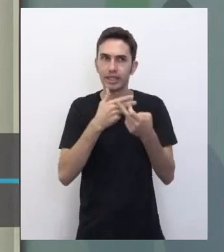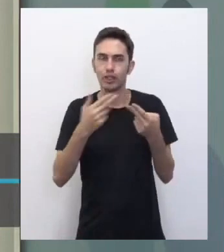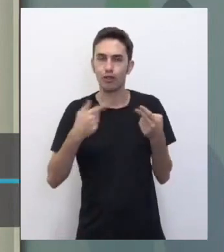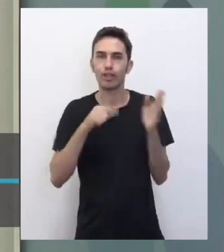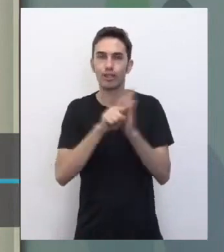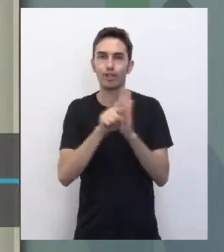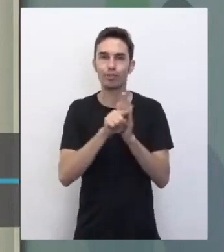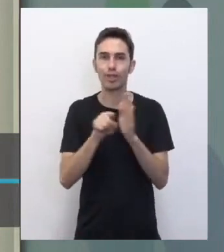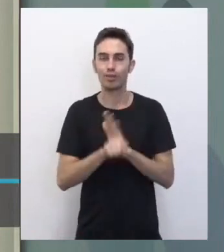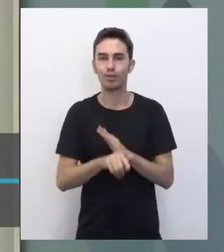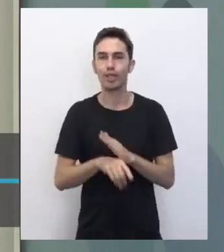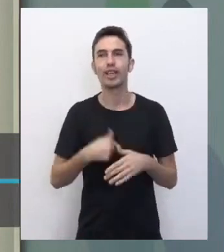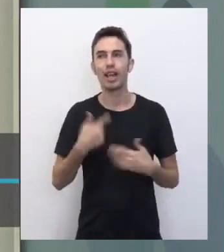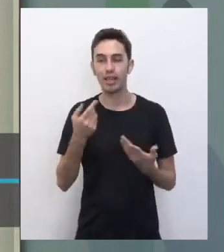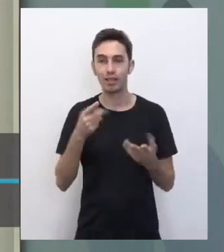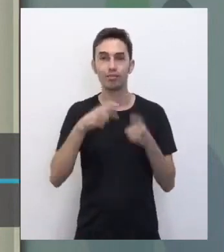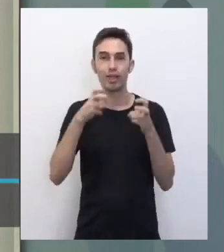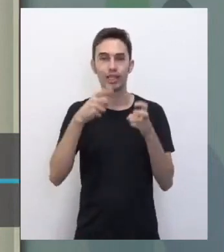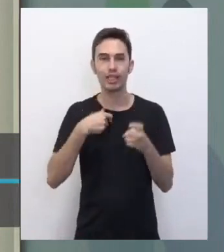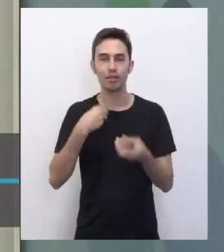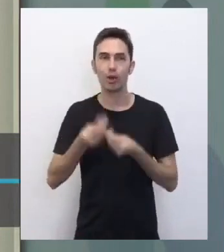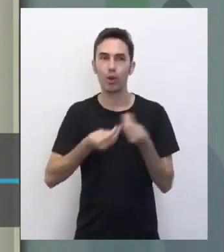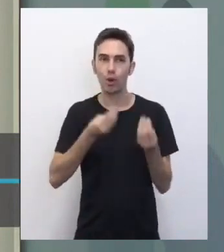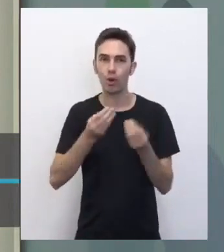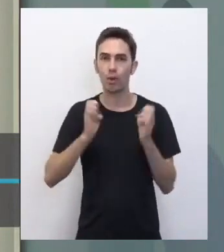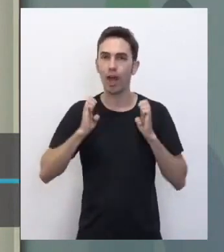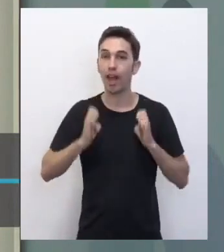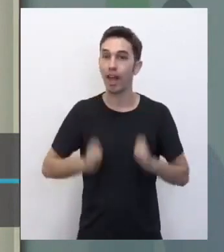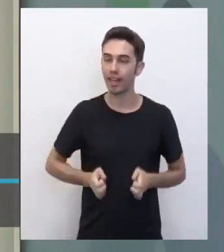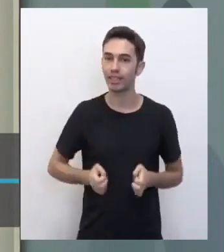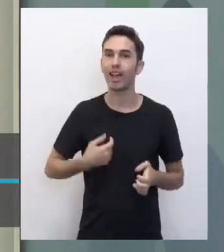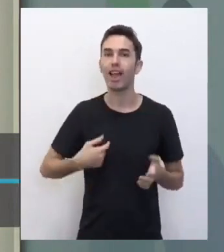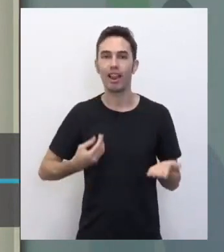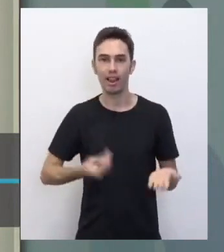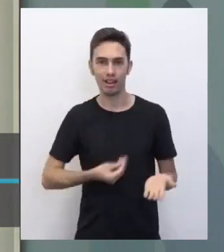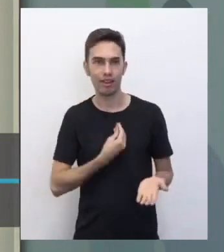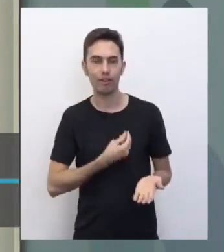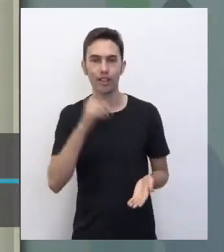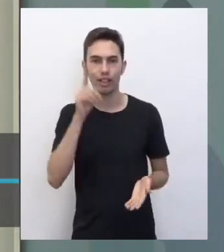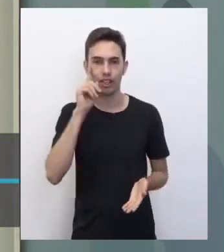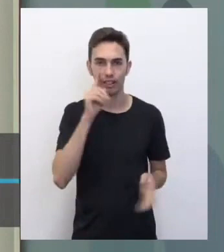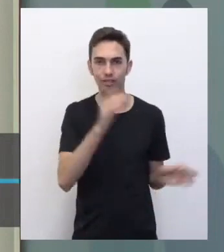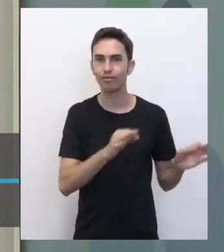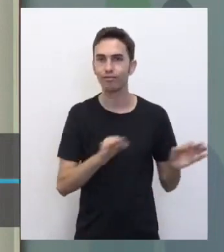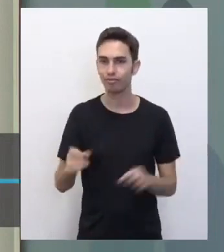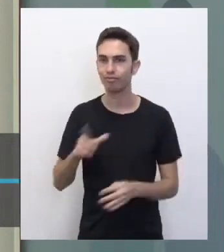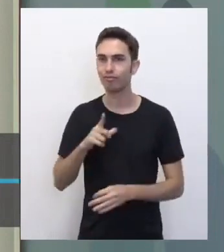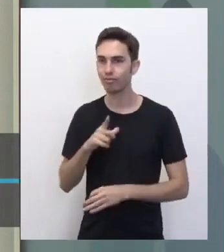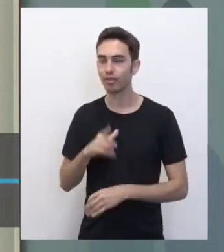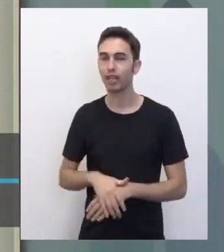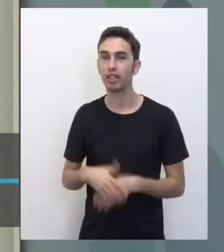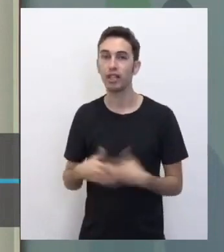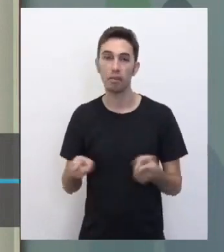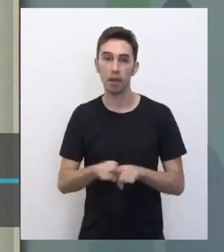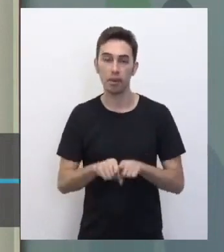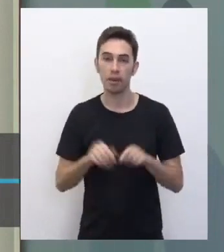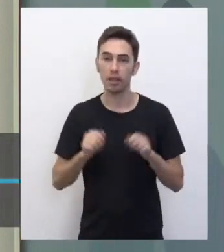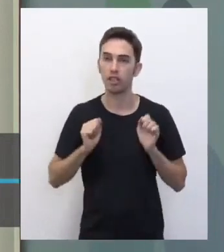volto a dizer, nos ajuda a perceber o como a ética está presente no nosso cotidiano. Tem a própria questão da